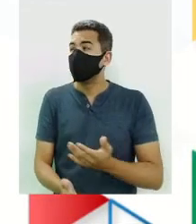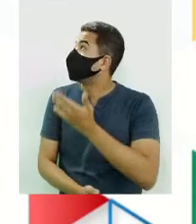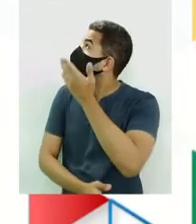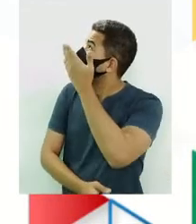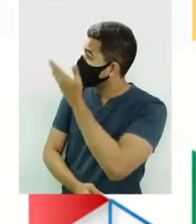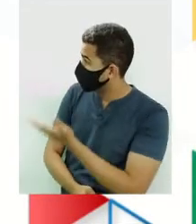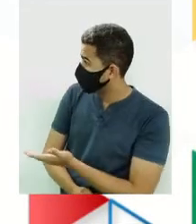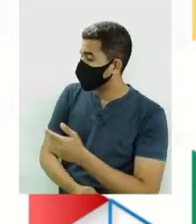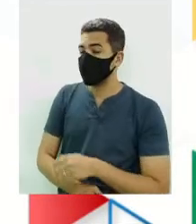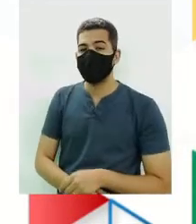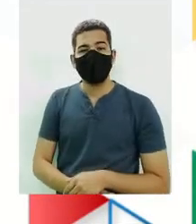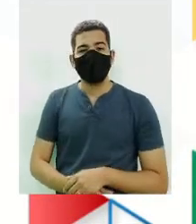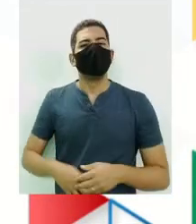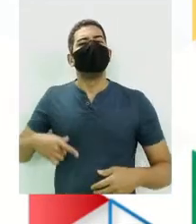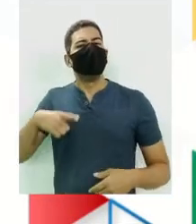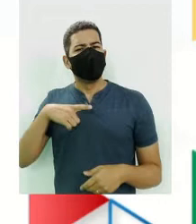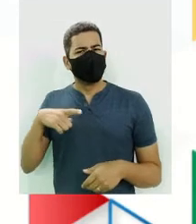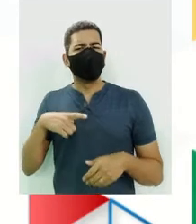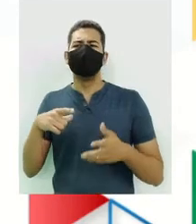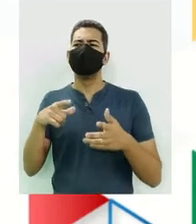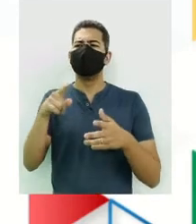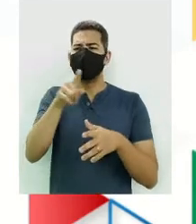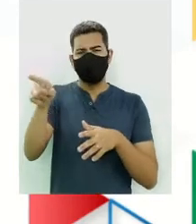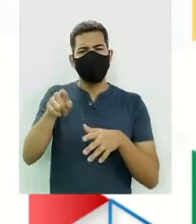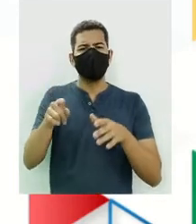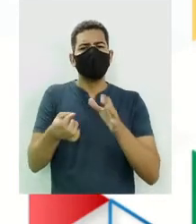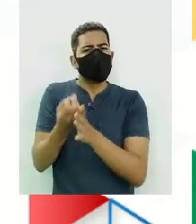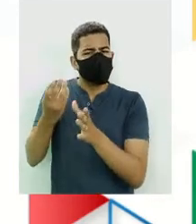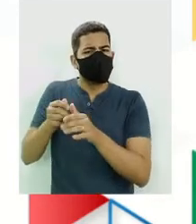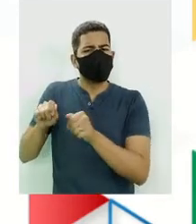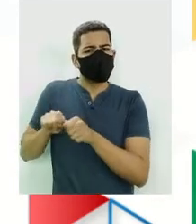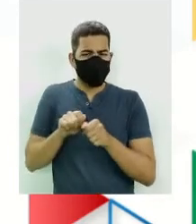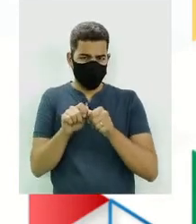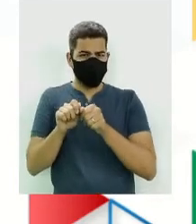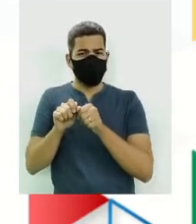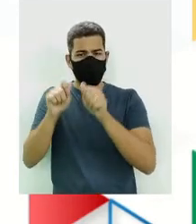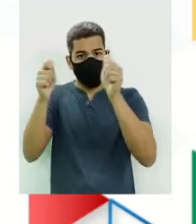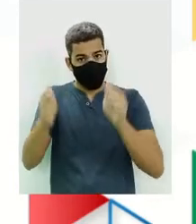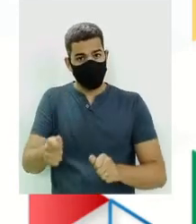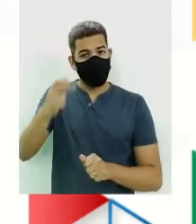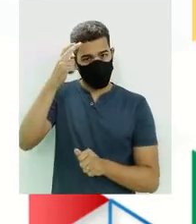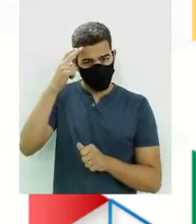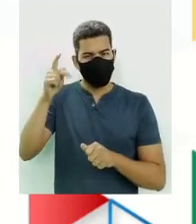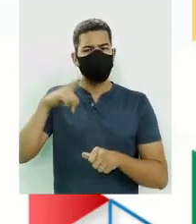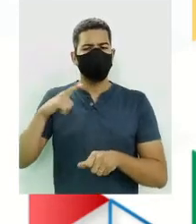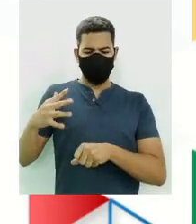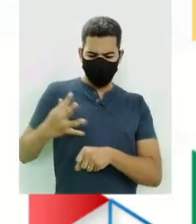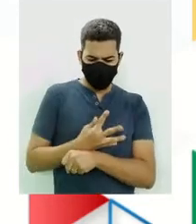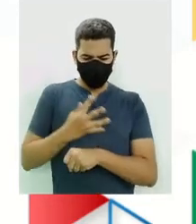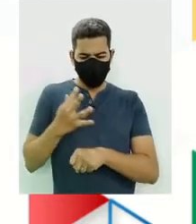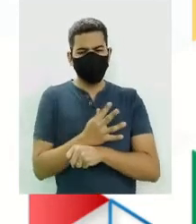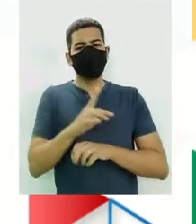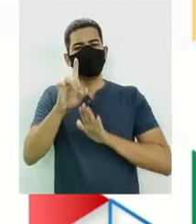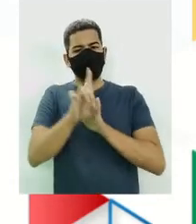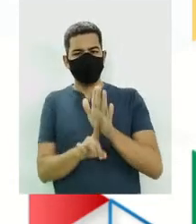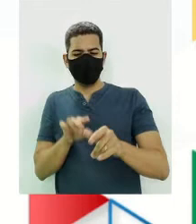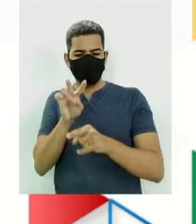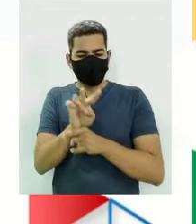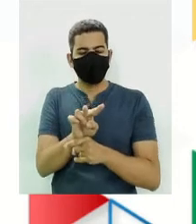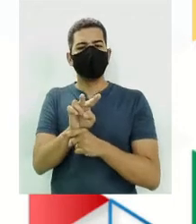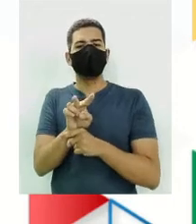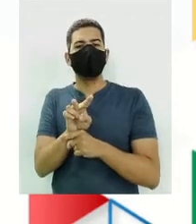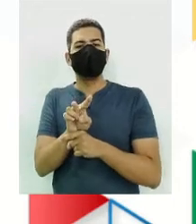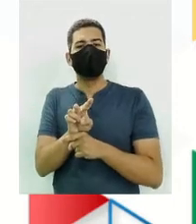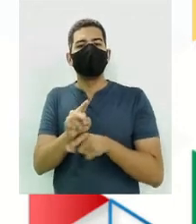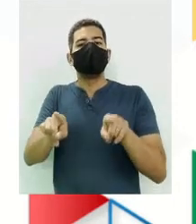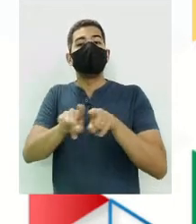com produções artísticas e culturais de resistência e defesa de direitos. Relação